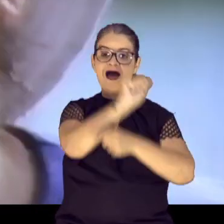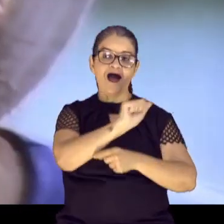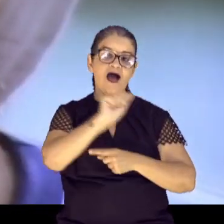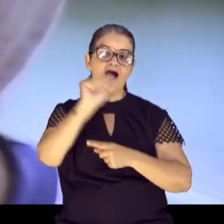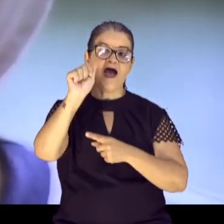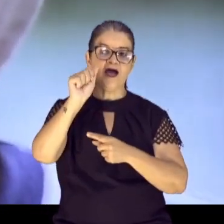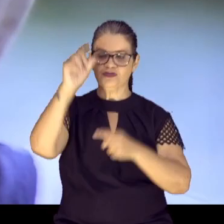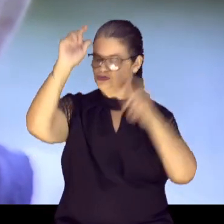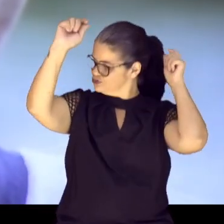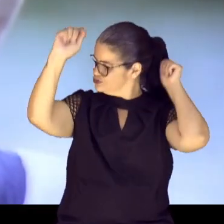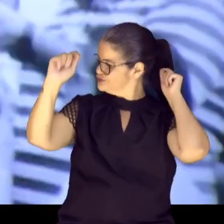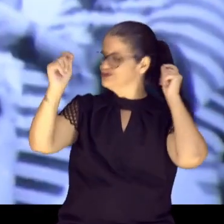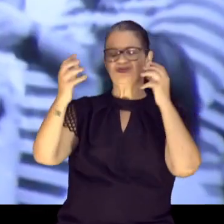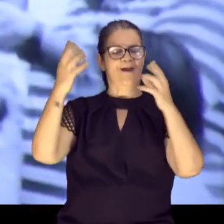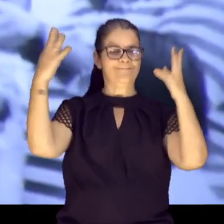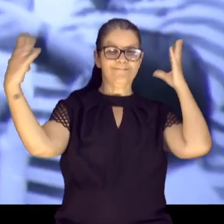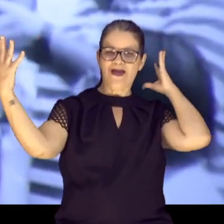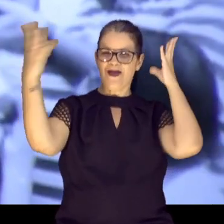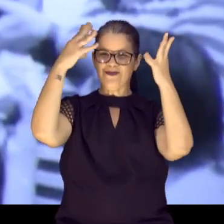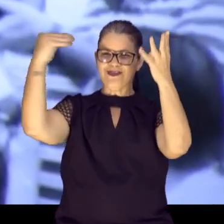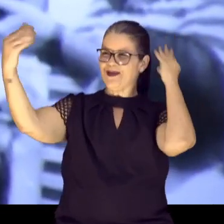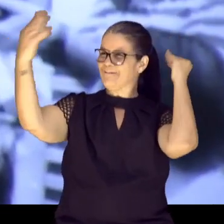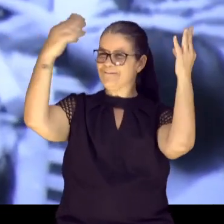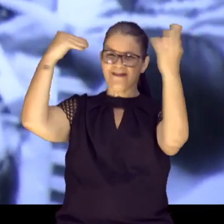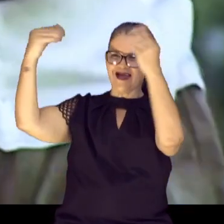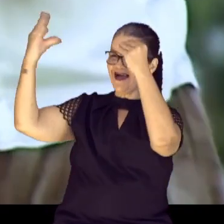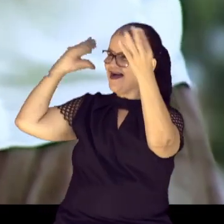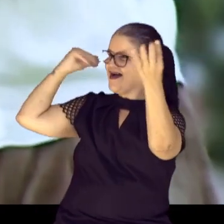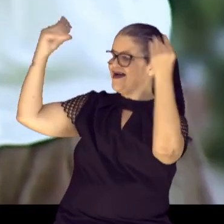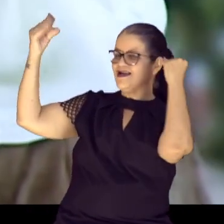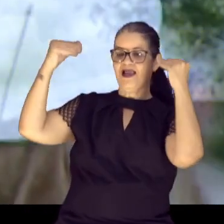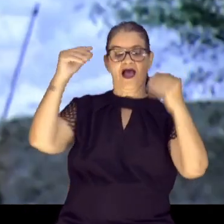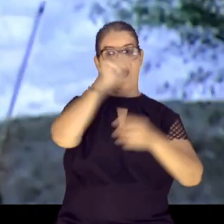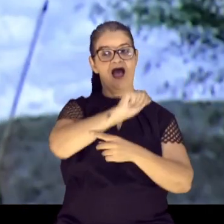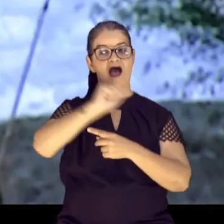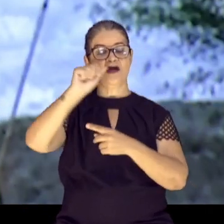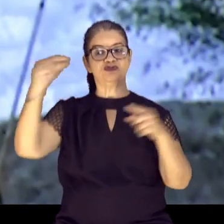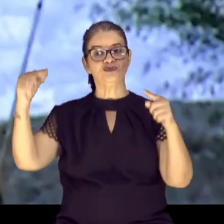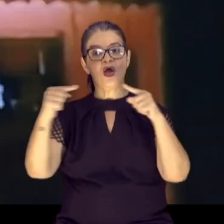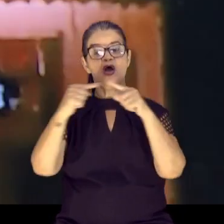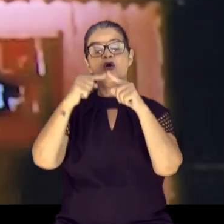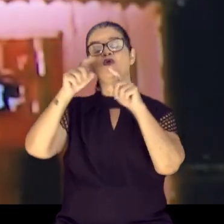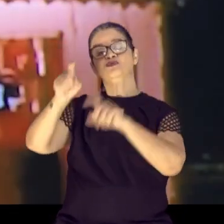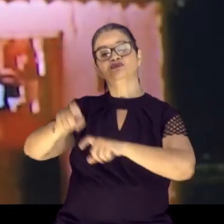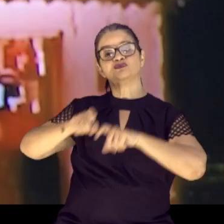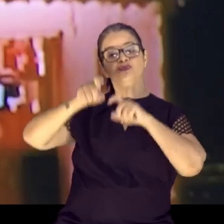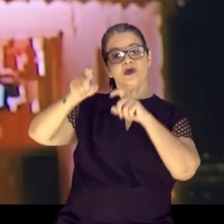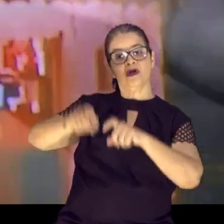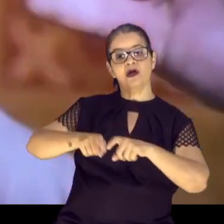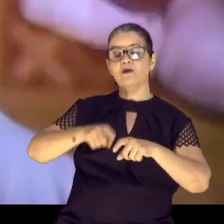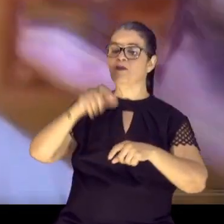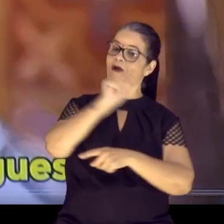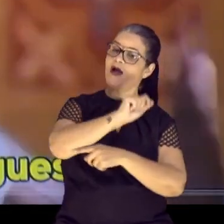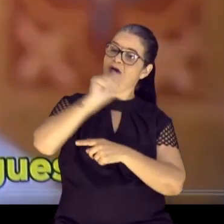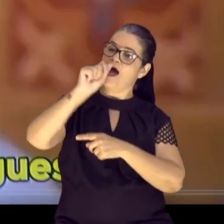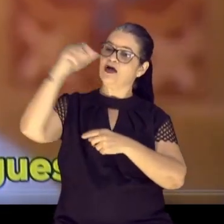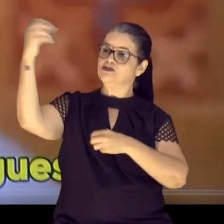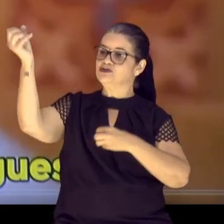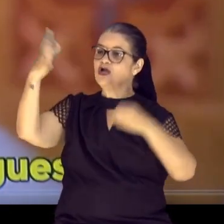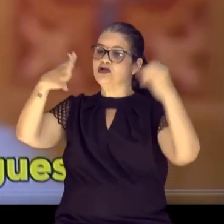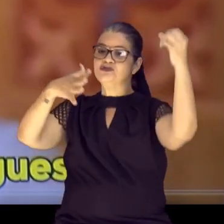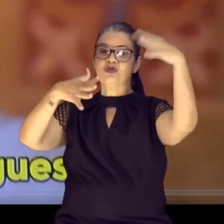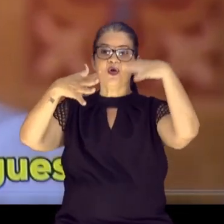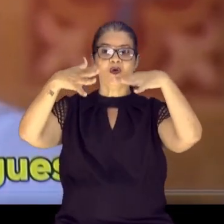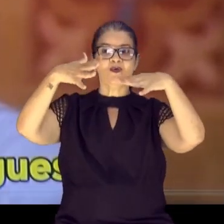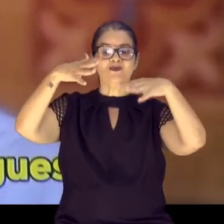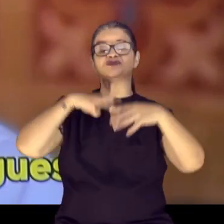do chapéu de palha, Arraes do acordo do campo, Arraes das luzes acesas, onde a